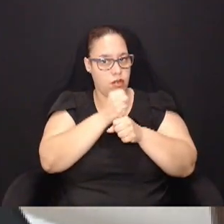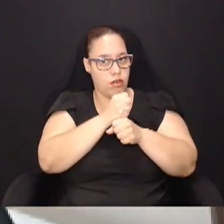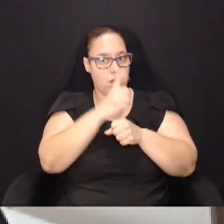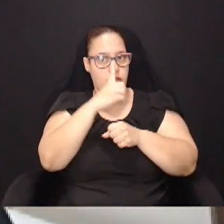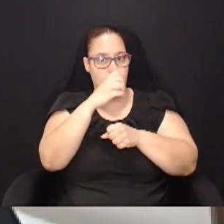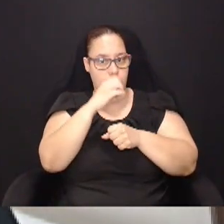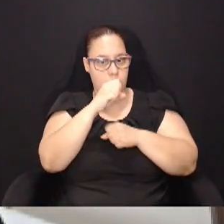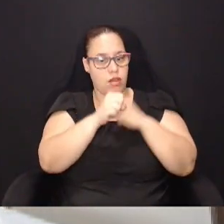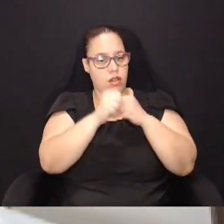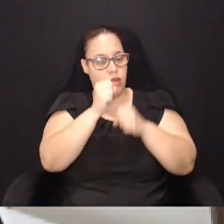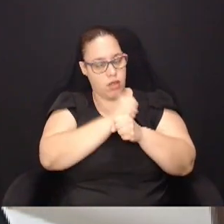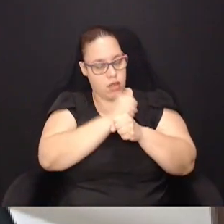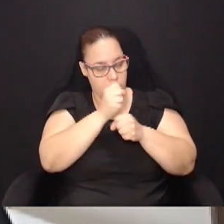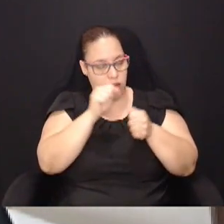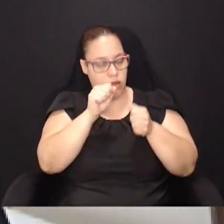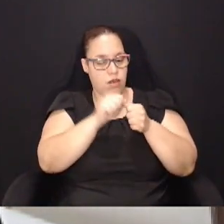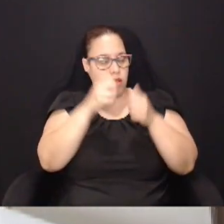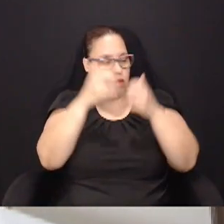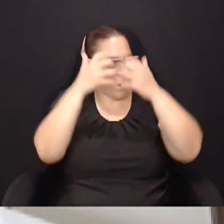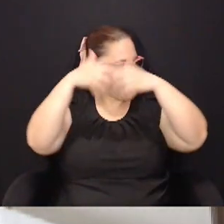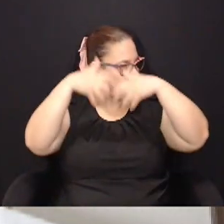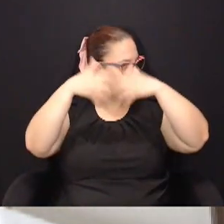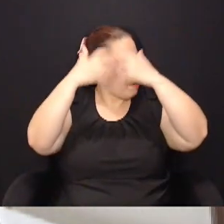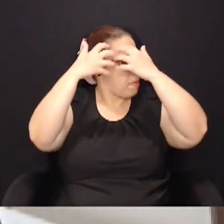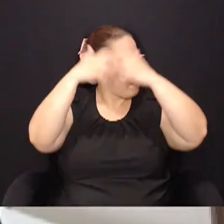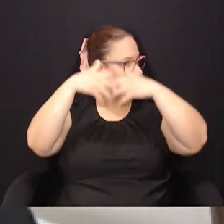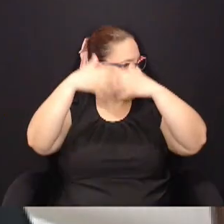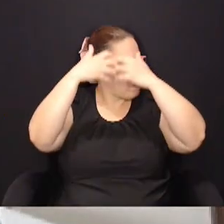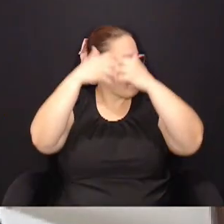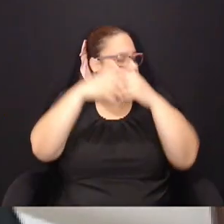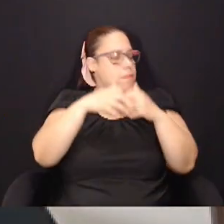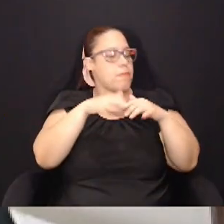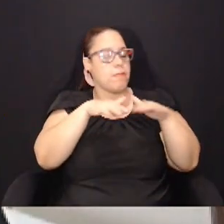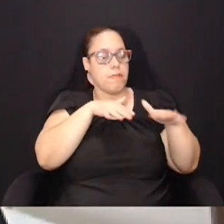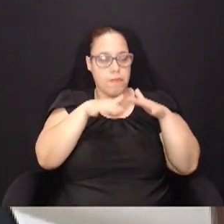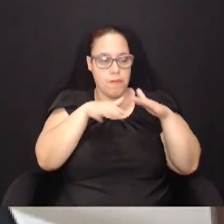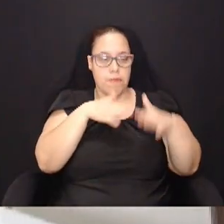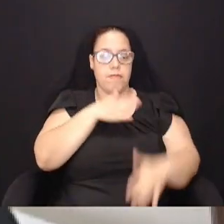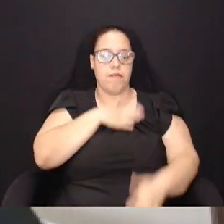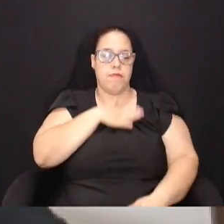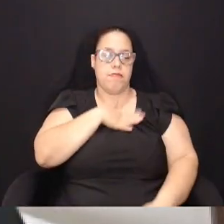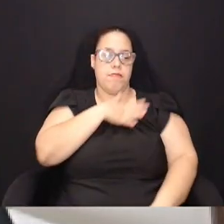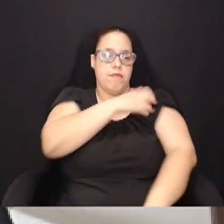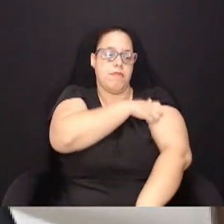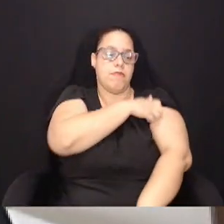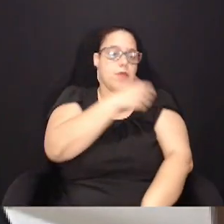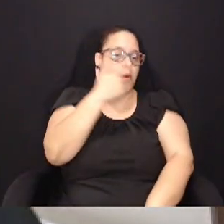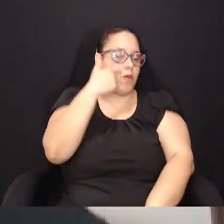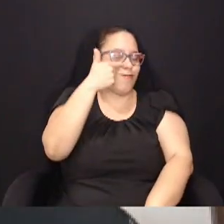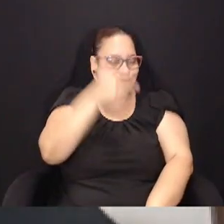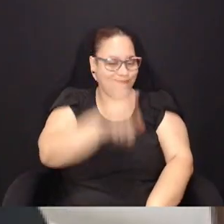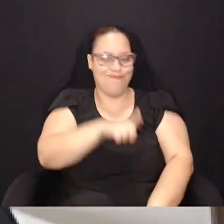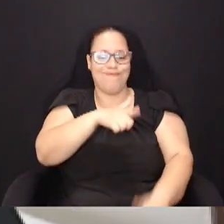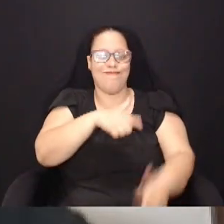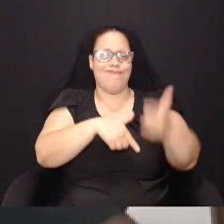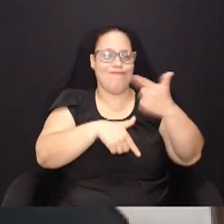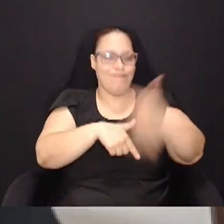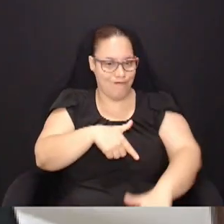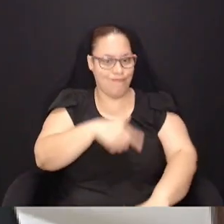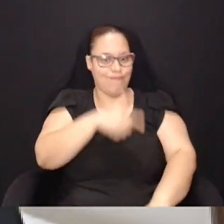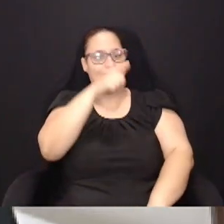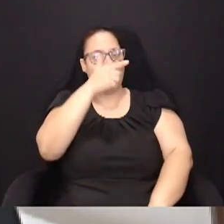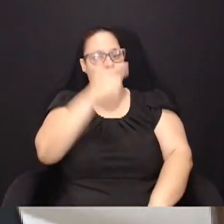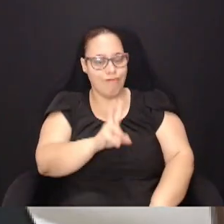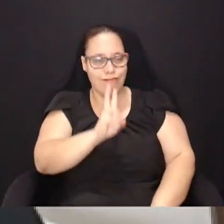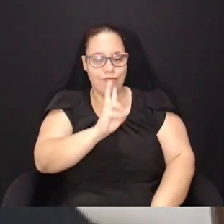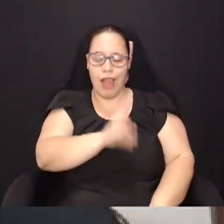essa reflexão, esse momento com os meus alunos, e eu vejo a mesma coisa. Sempre as mesmas coisas, sempre.